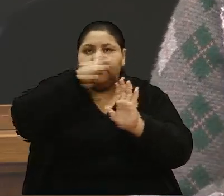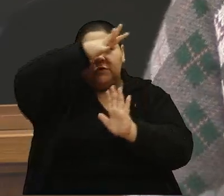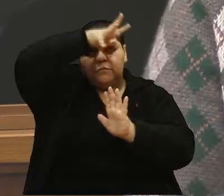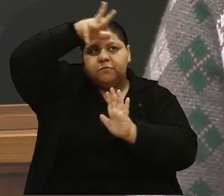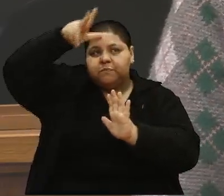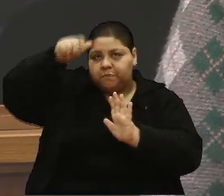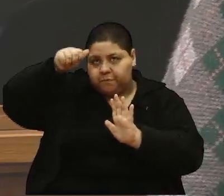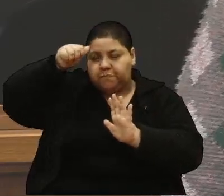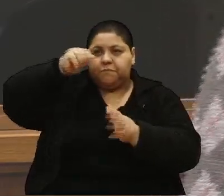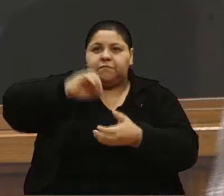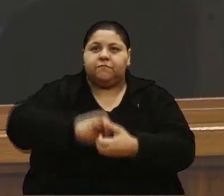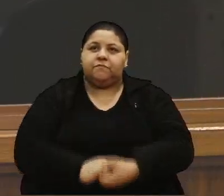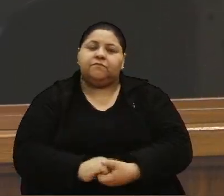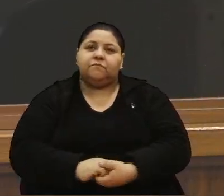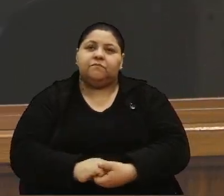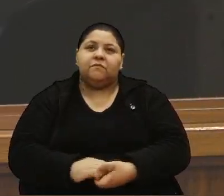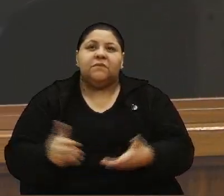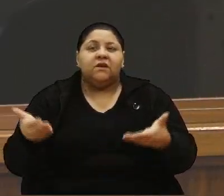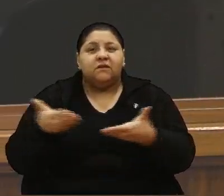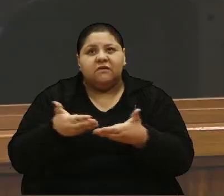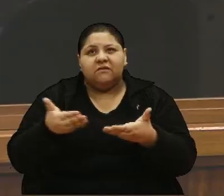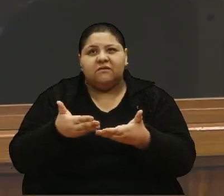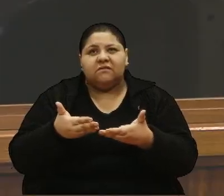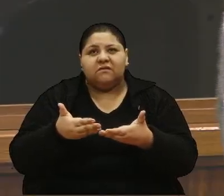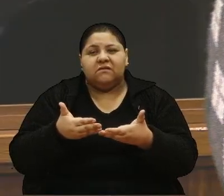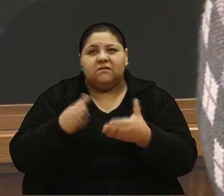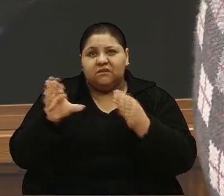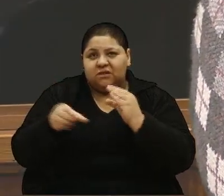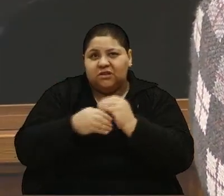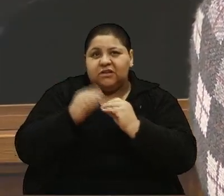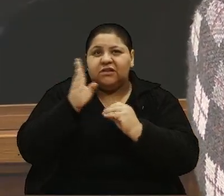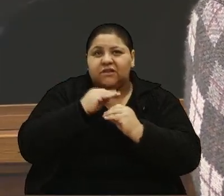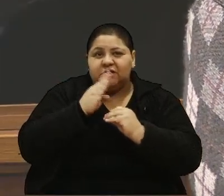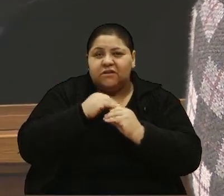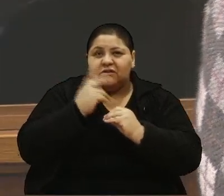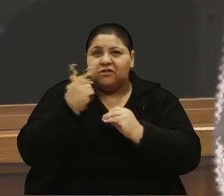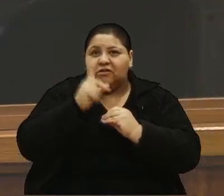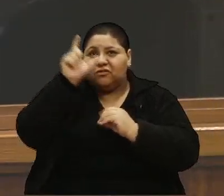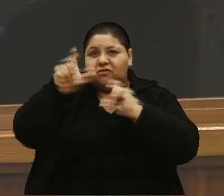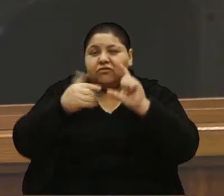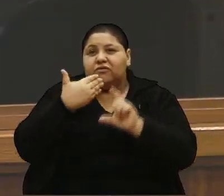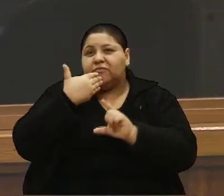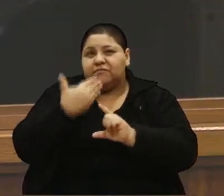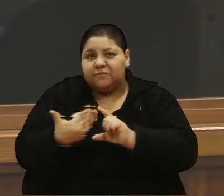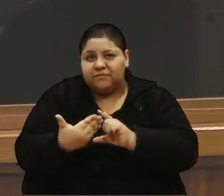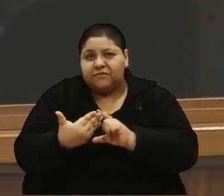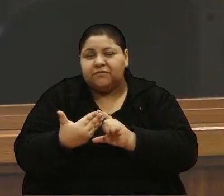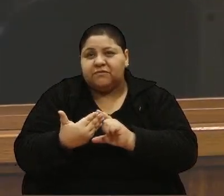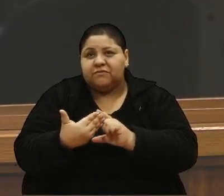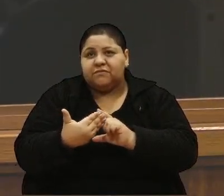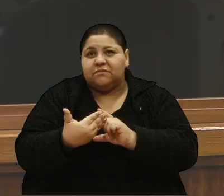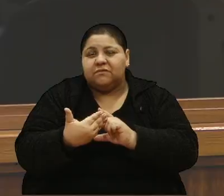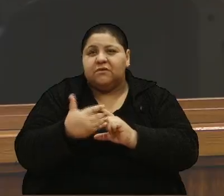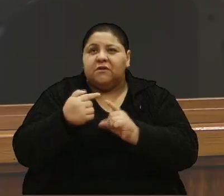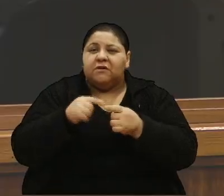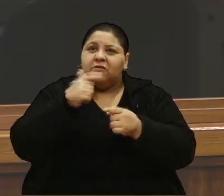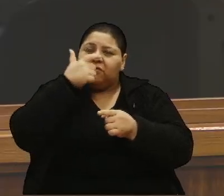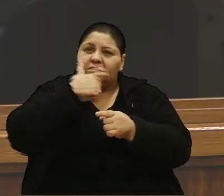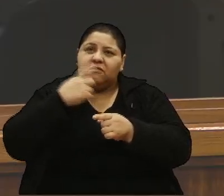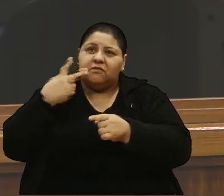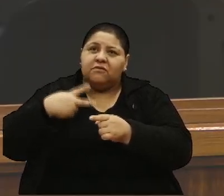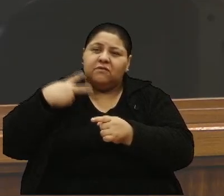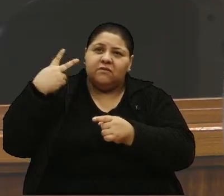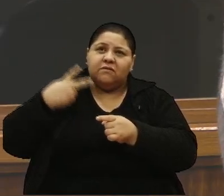municípios. E eu vou tentar da parte rapidinha que duas pessoas me pediram, mas se eu não me engano, vereador